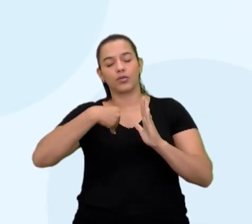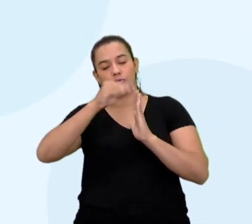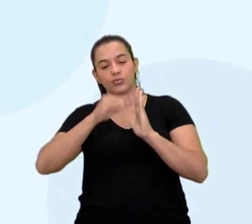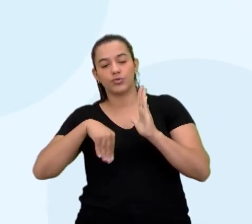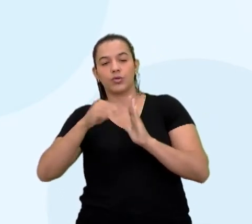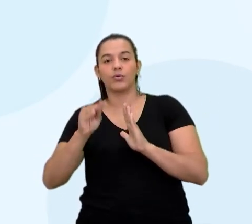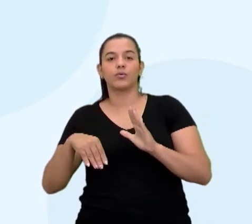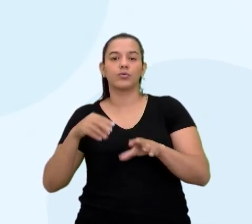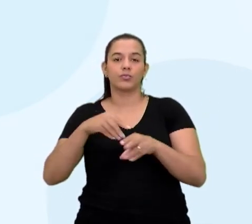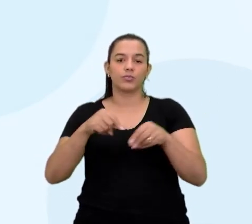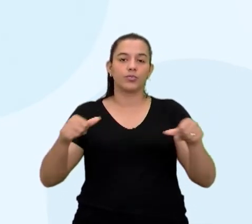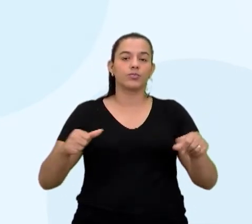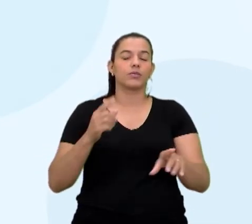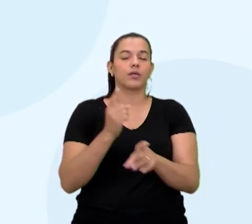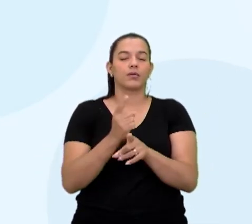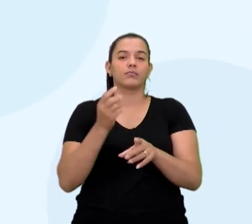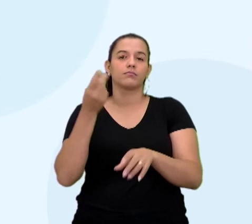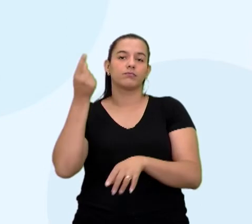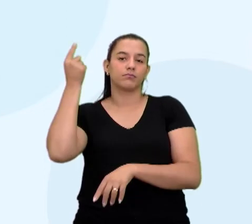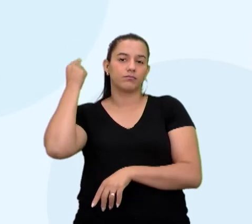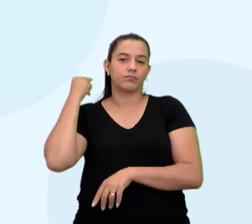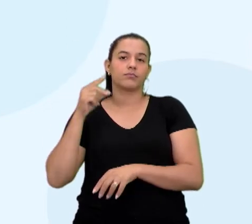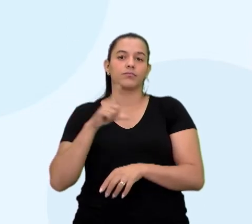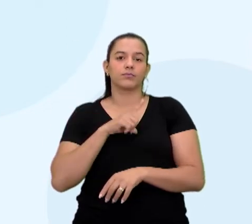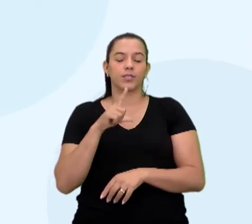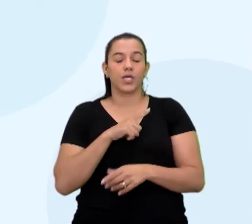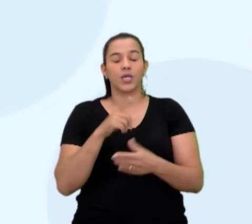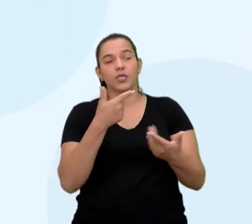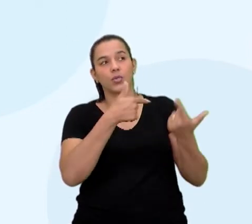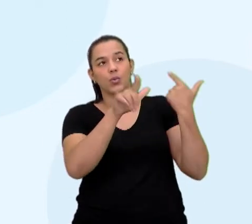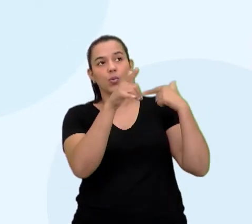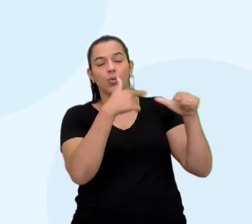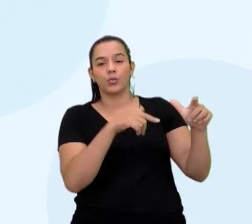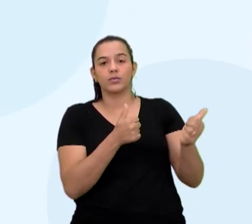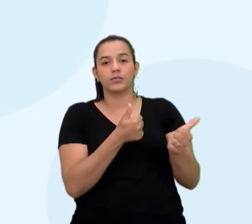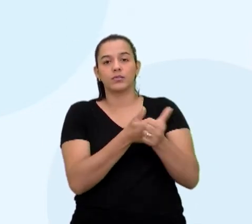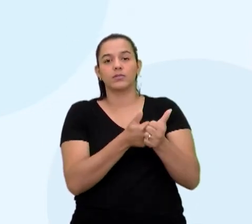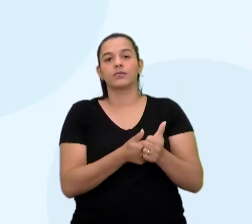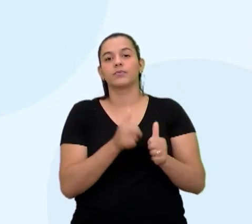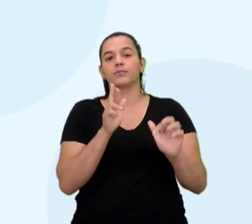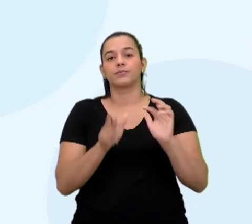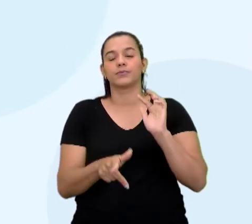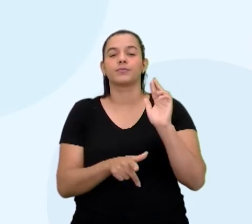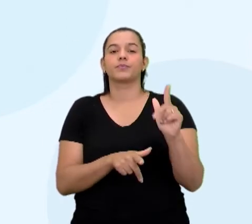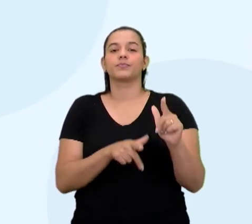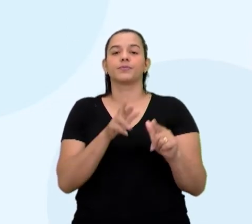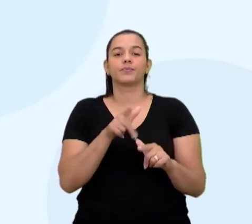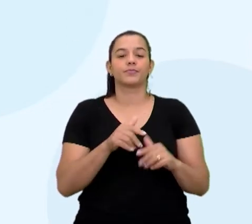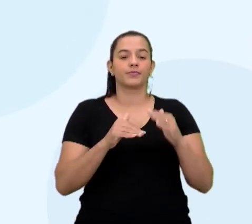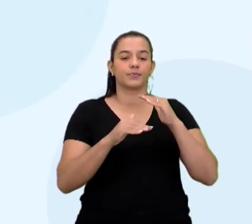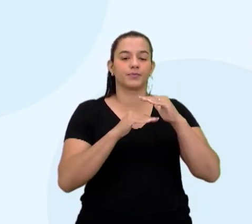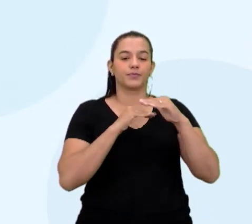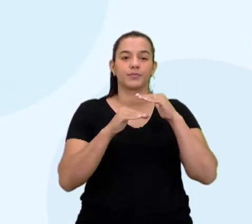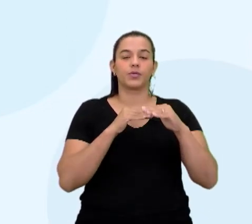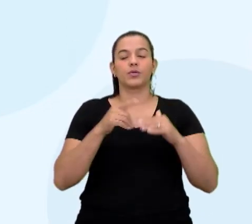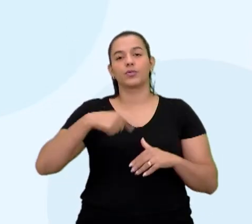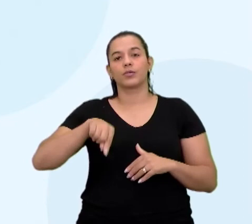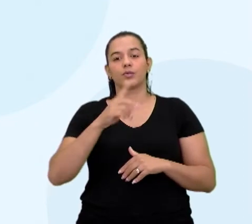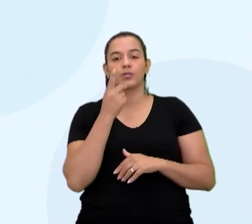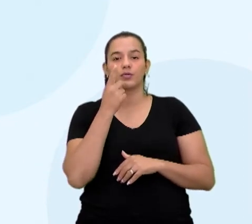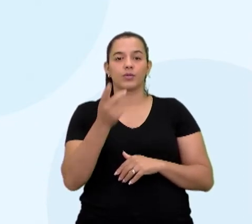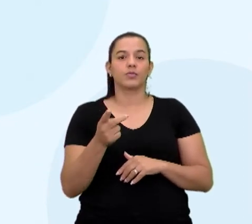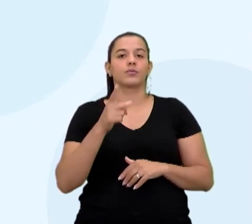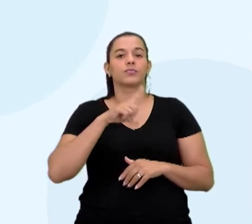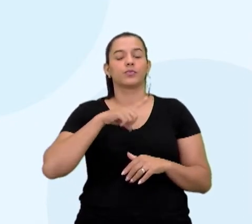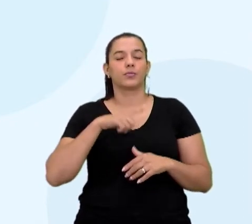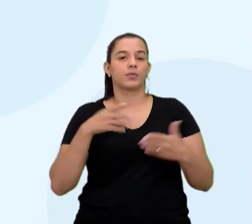formações antigas, tá certo? Diferentemente de regiões próximas de encontro ou afastamento de placas, que nós chamamos aí de